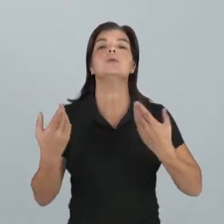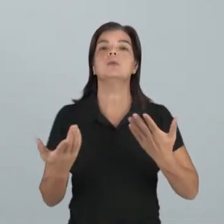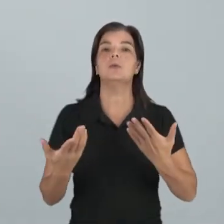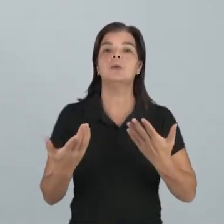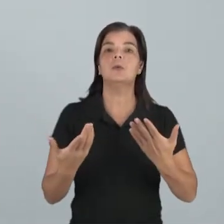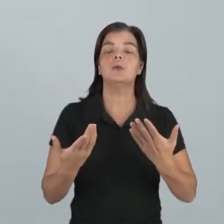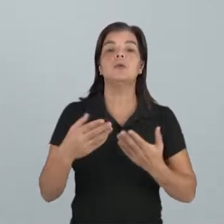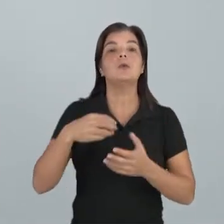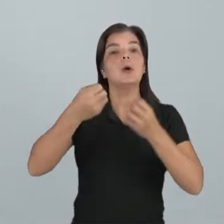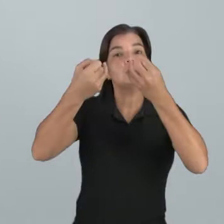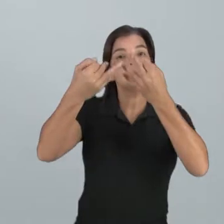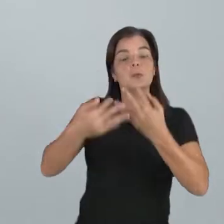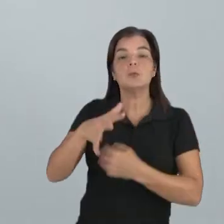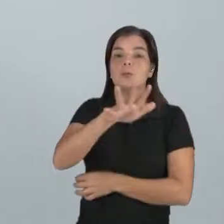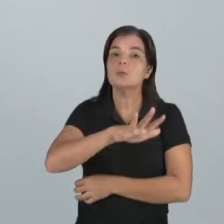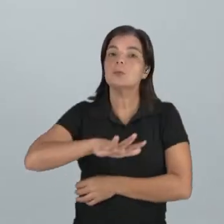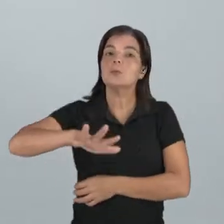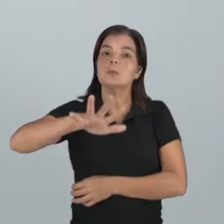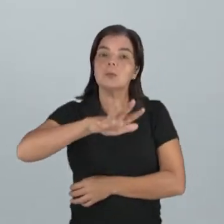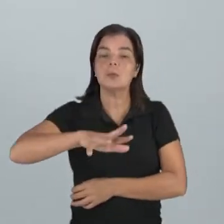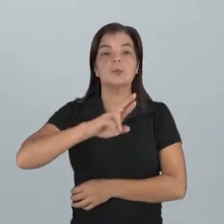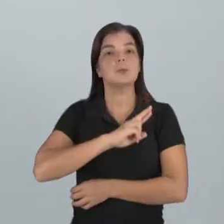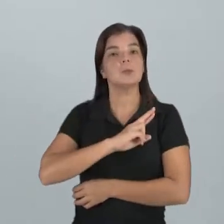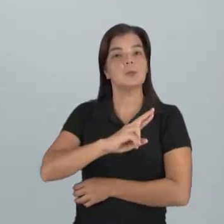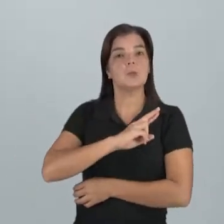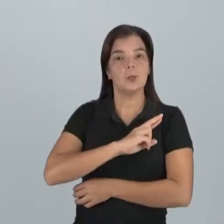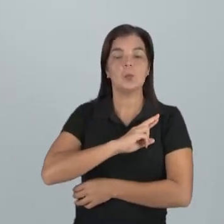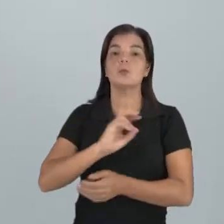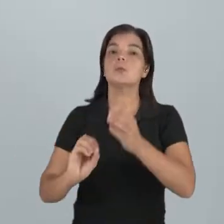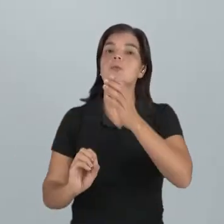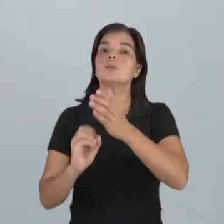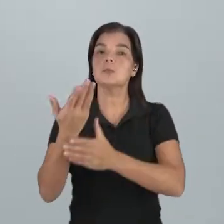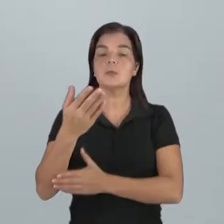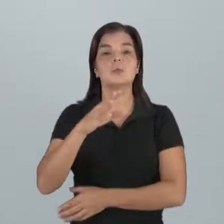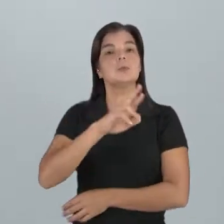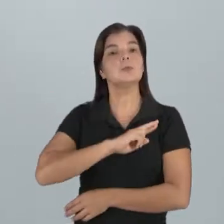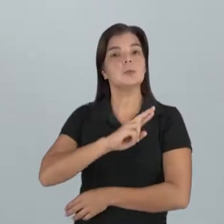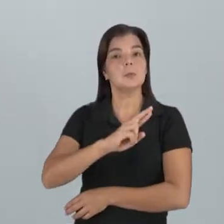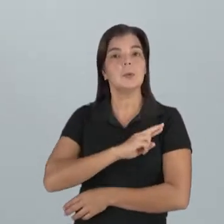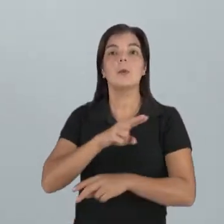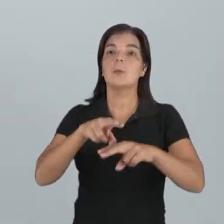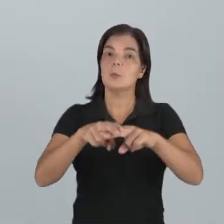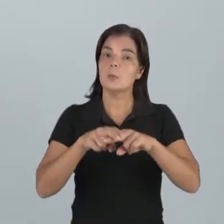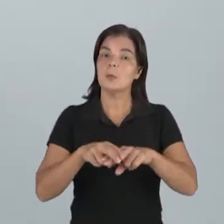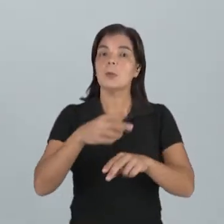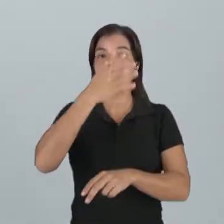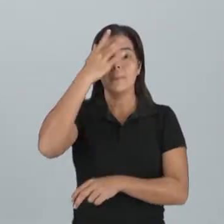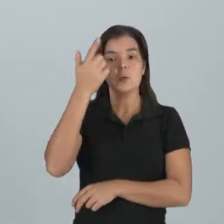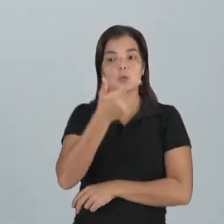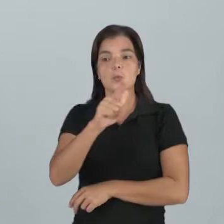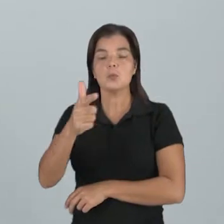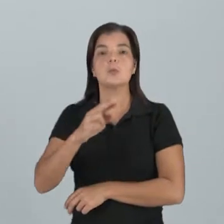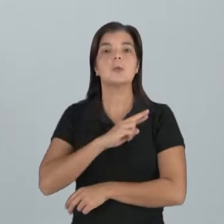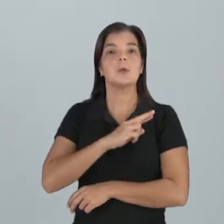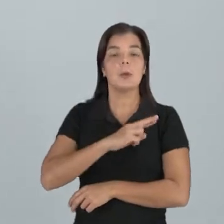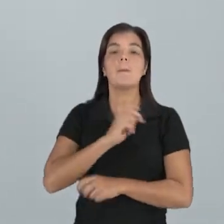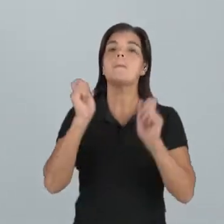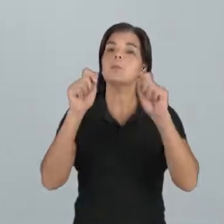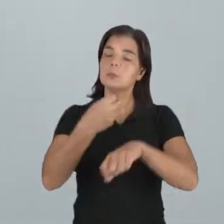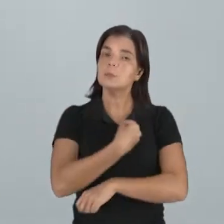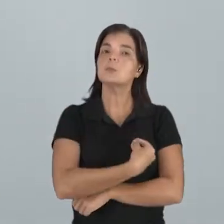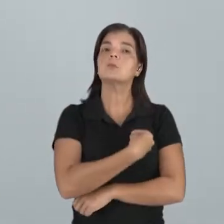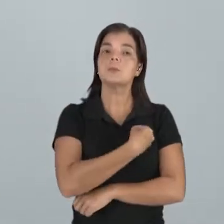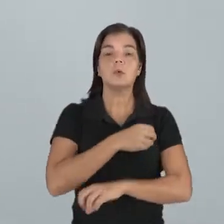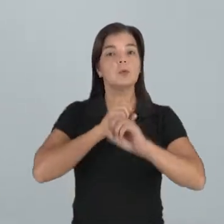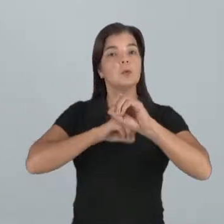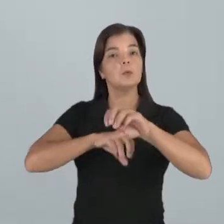do conceito geral da religião, do fenômeno religioso. Por isso, até quem não tem religião pode participar da aula de